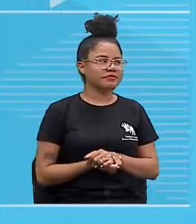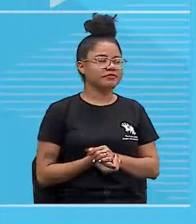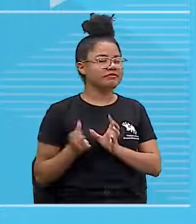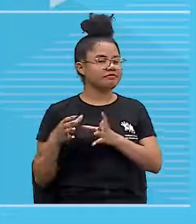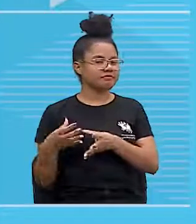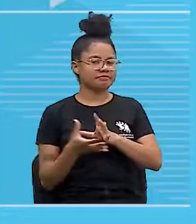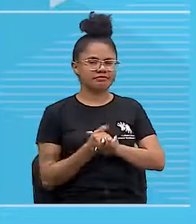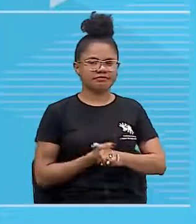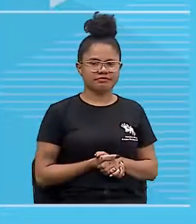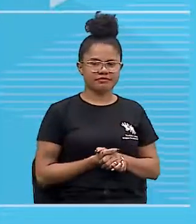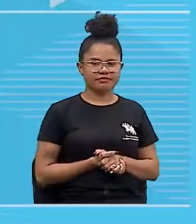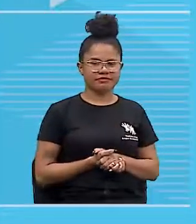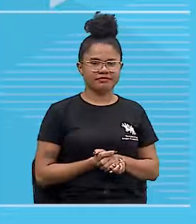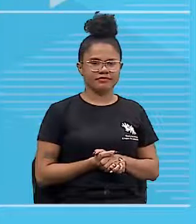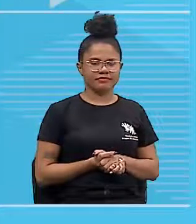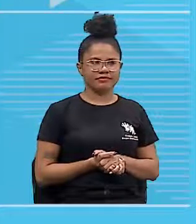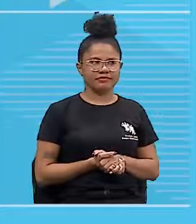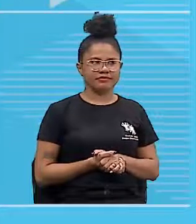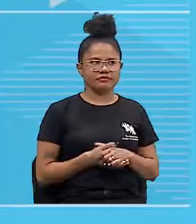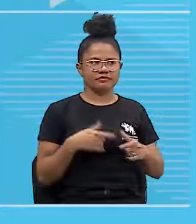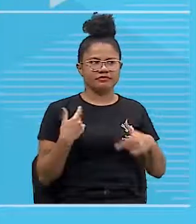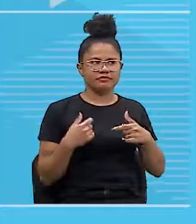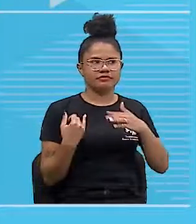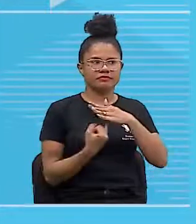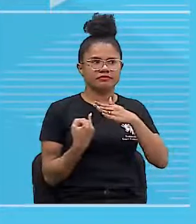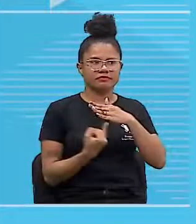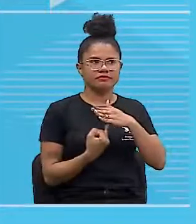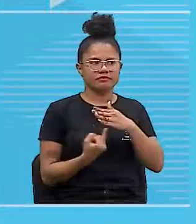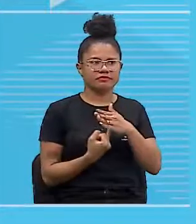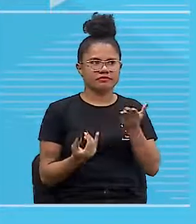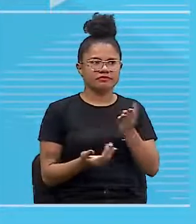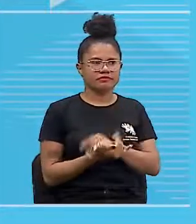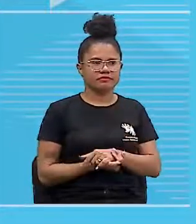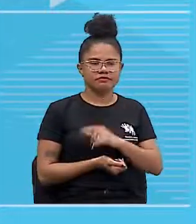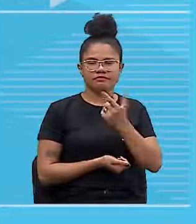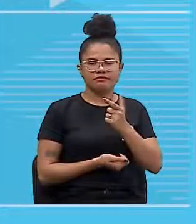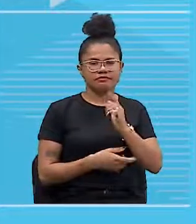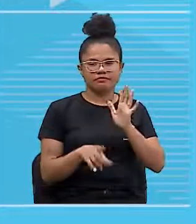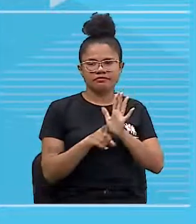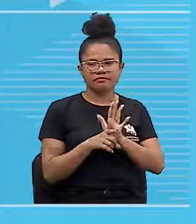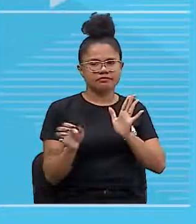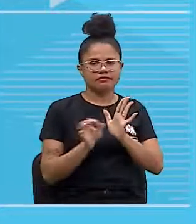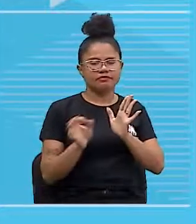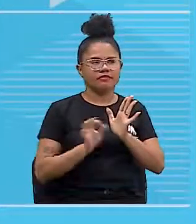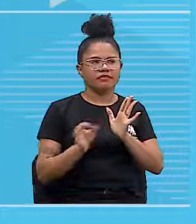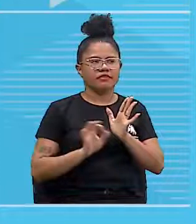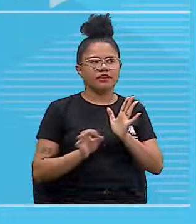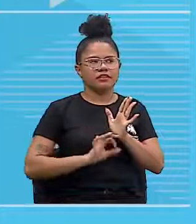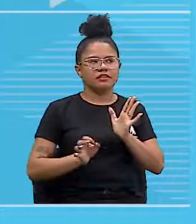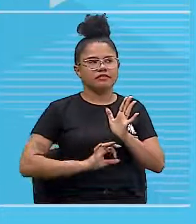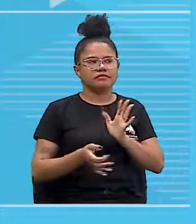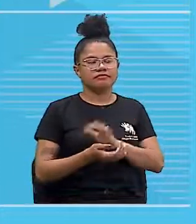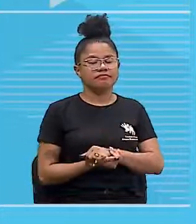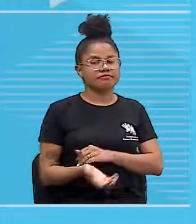ela atua no cenário da informalidade sem seus direitos trabalhistas é preocupante mas é a realidade